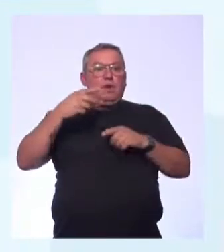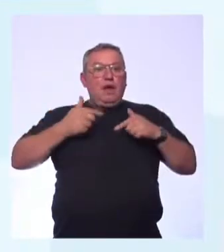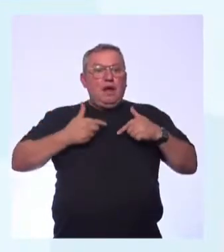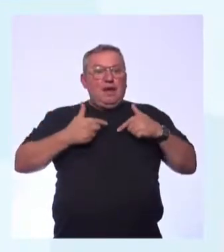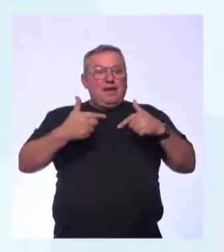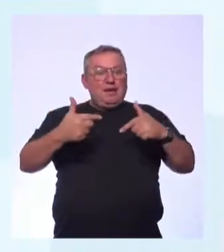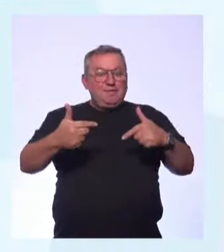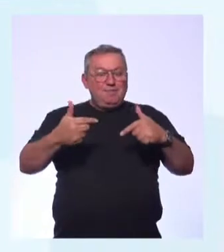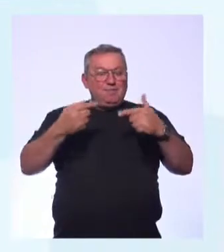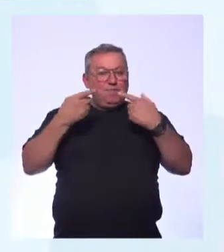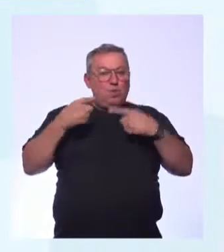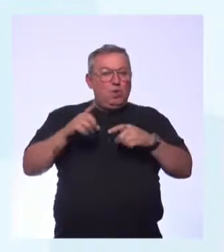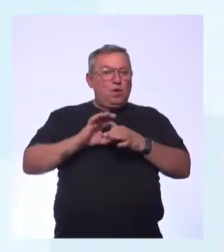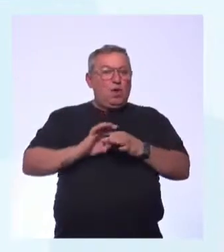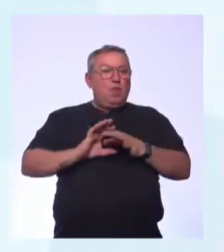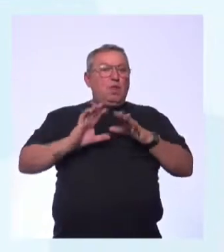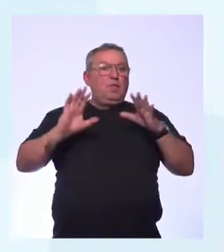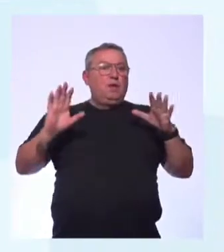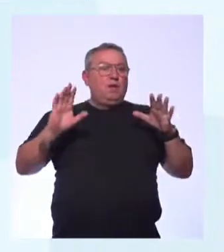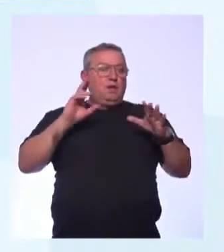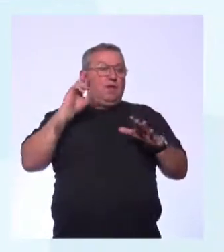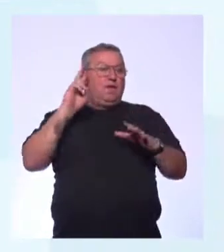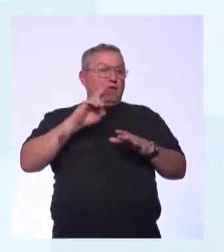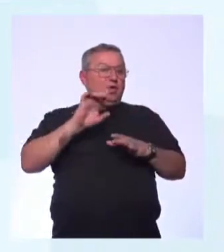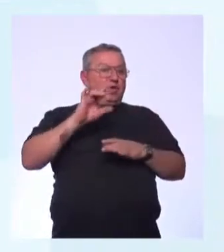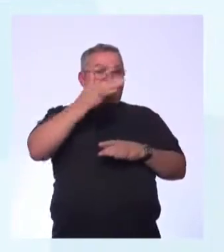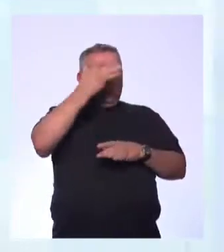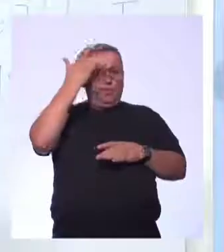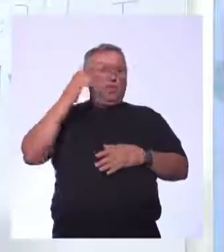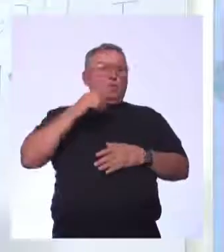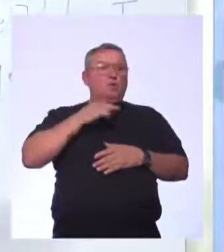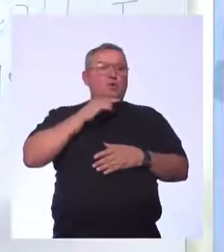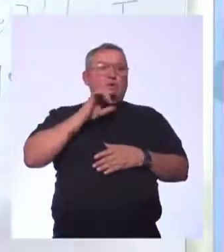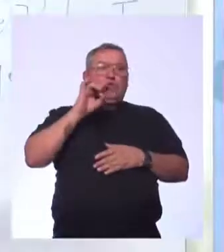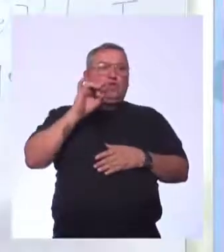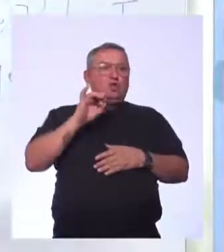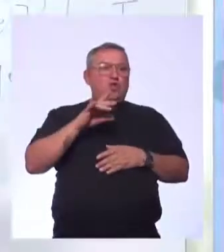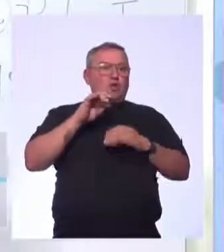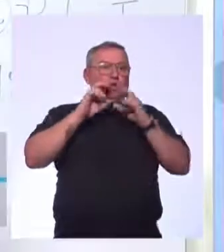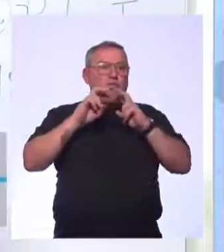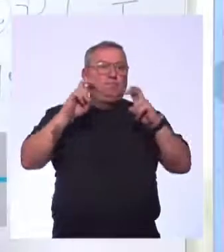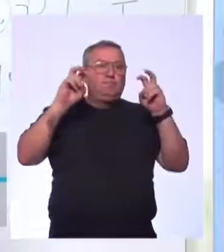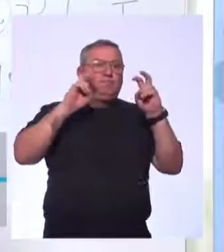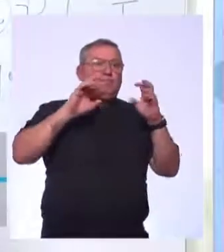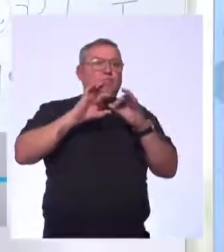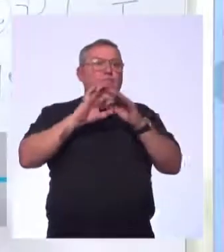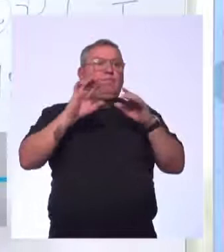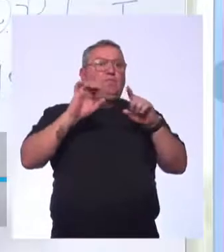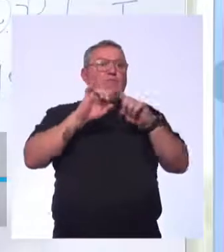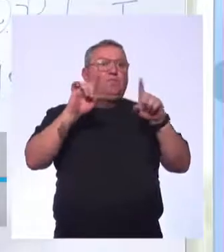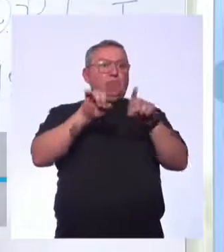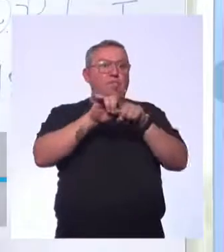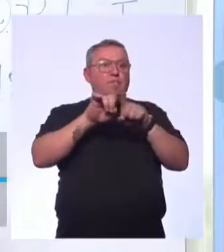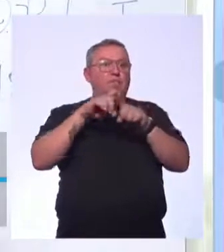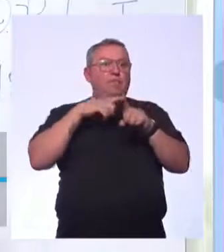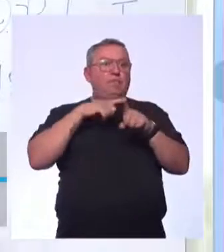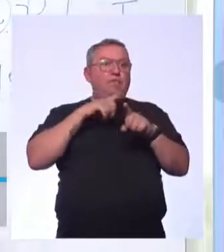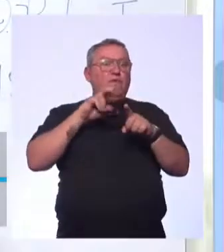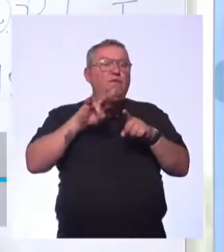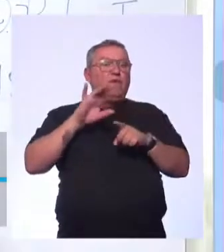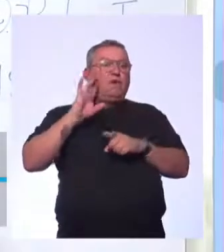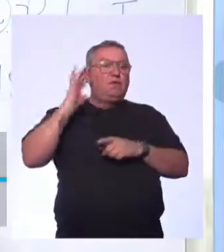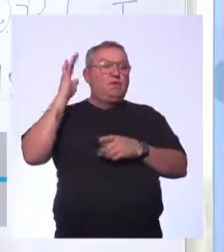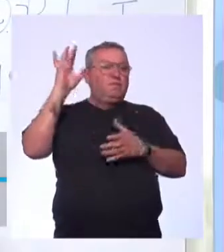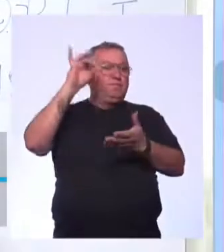as guerras de independência. Olha só, pessoal, não basta ele proclamar a independência. A independência ela só vai acontecer